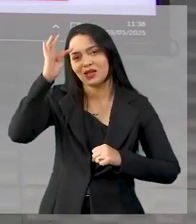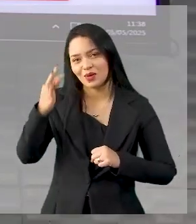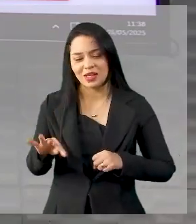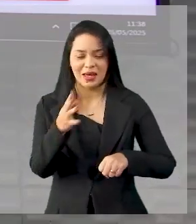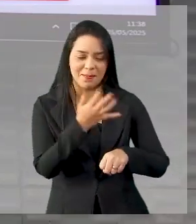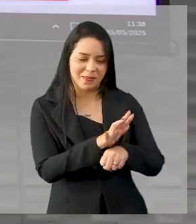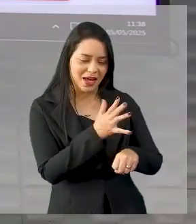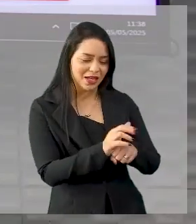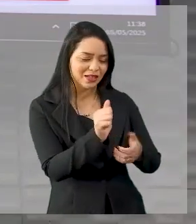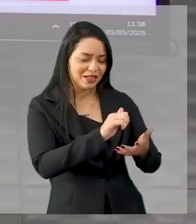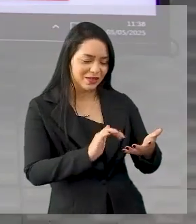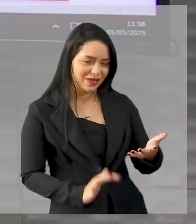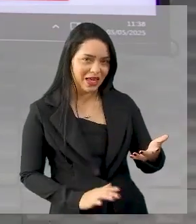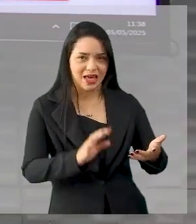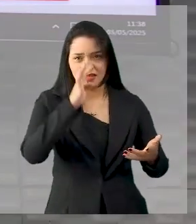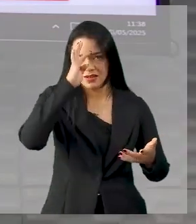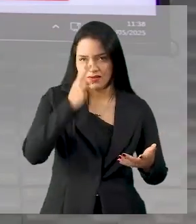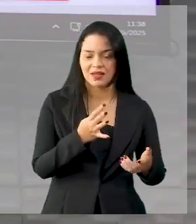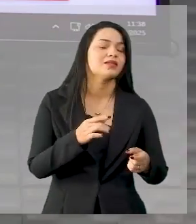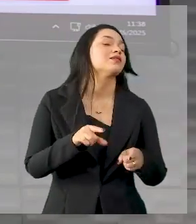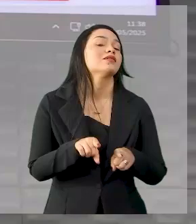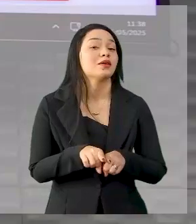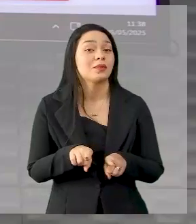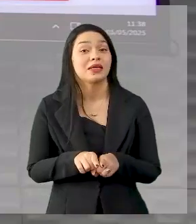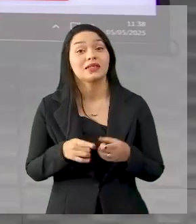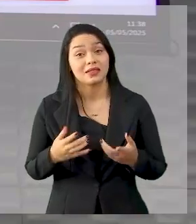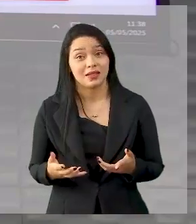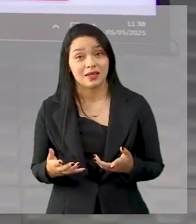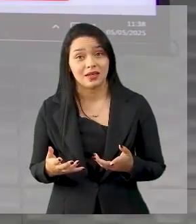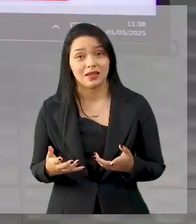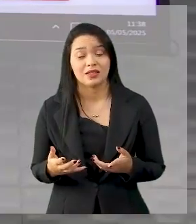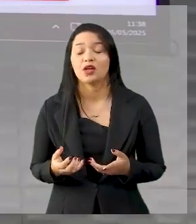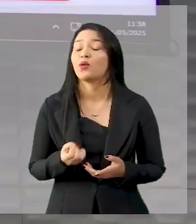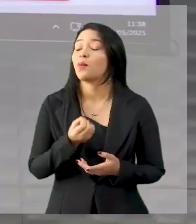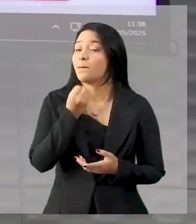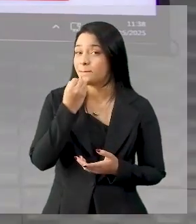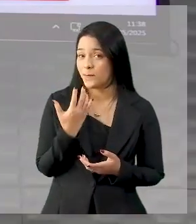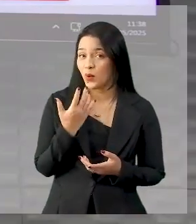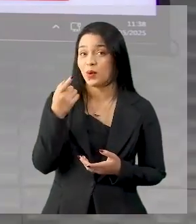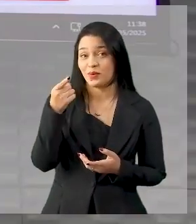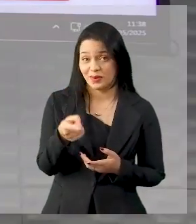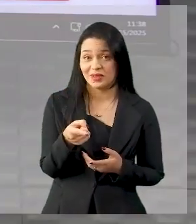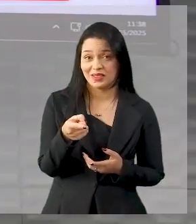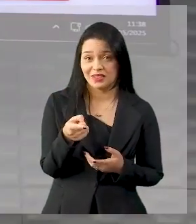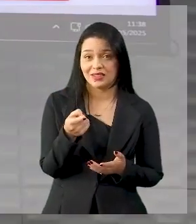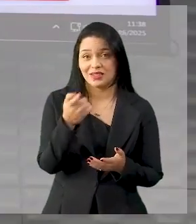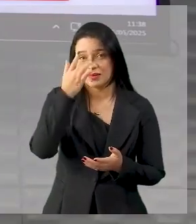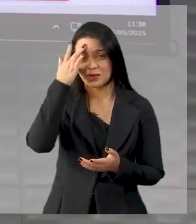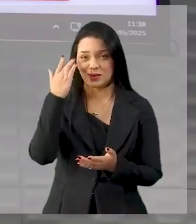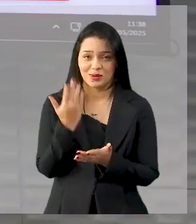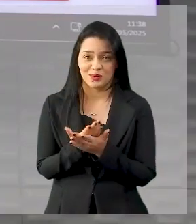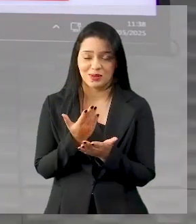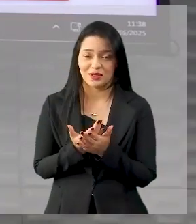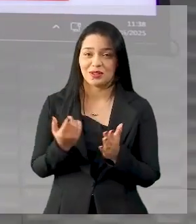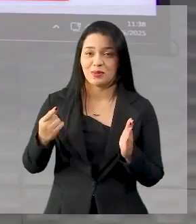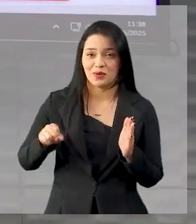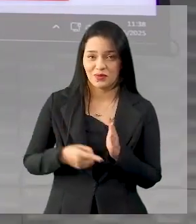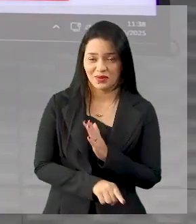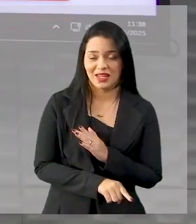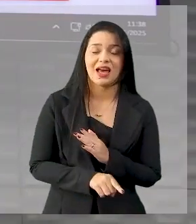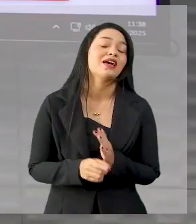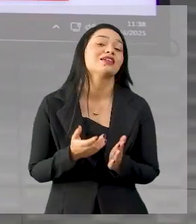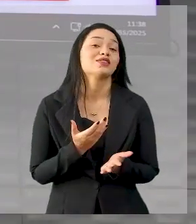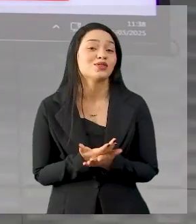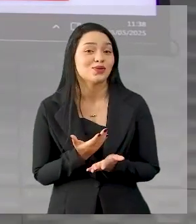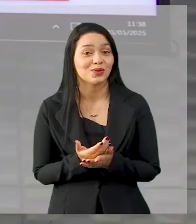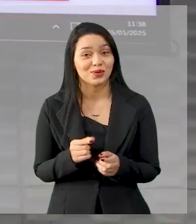de questões, tem os nossos roteiros também ali com os nossos resuminhos, tá bom? Então tem muita coisa boa para ti, estudante, aprofundar teus estudos, tá certo?